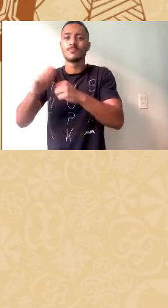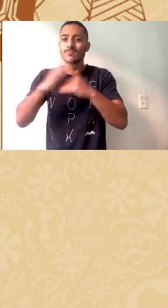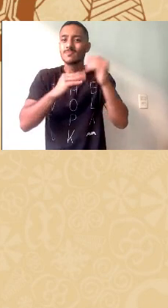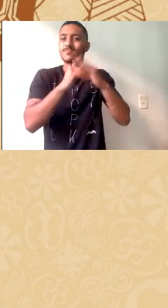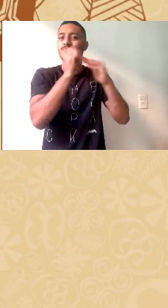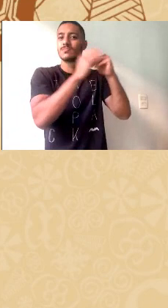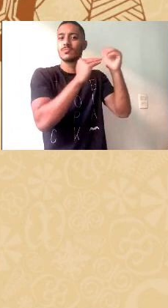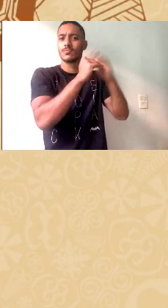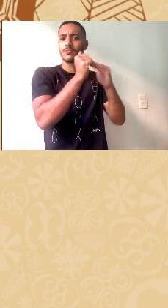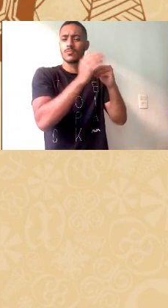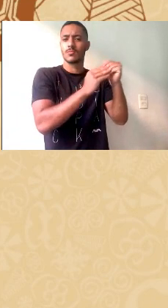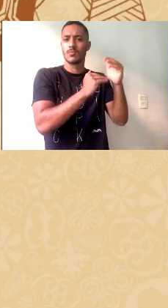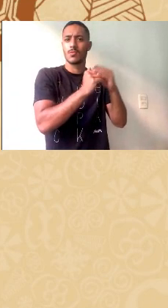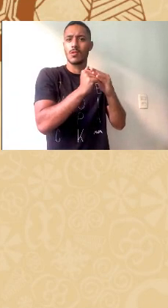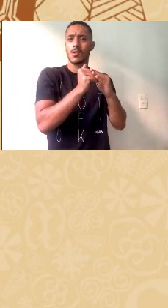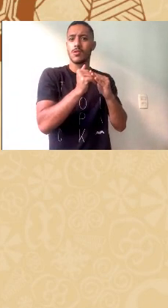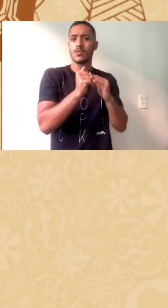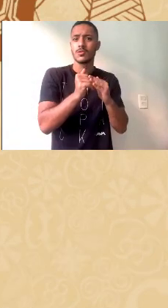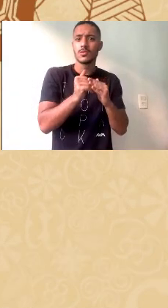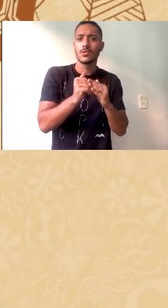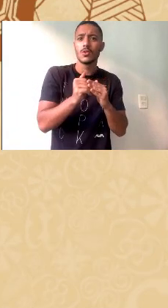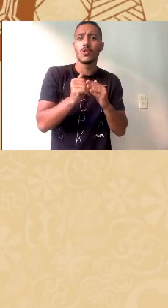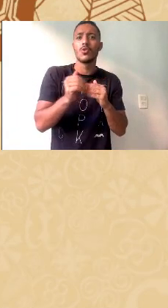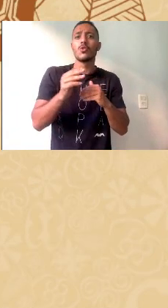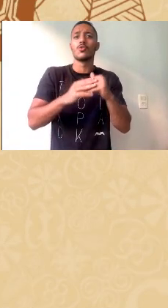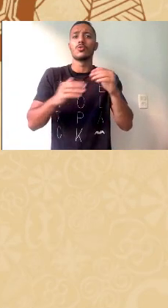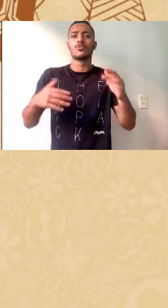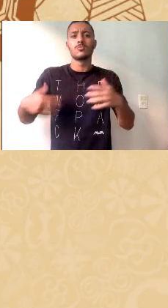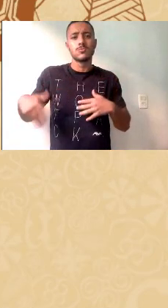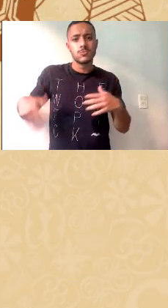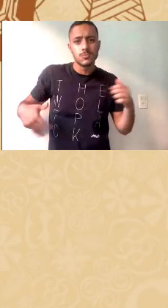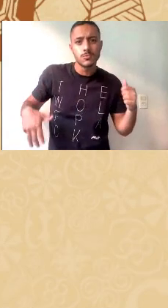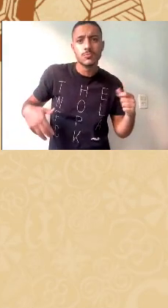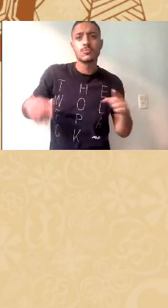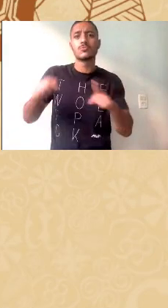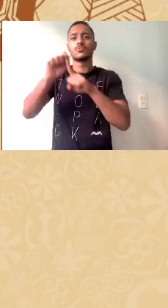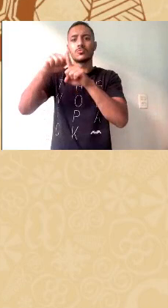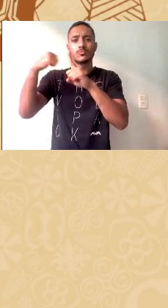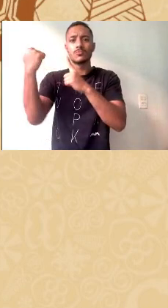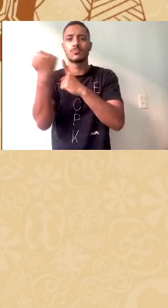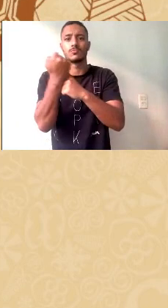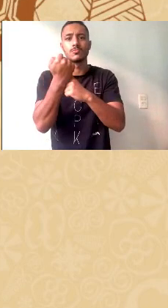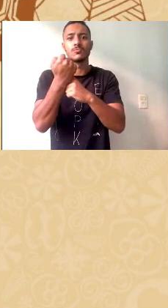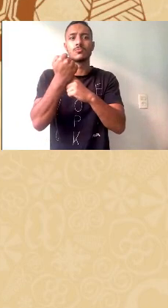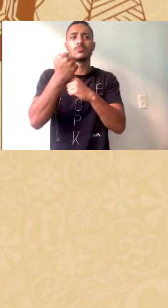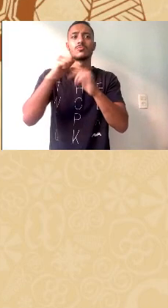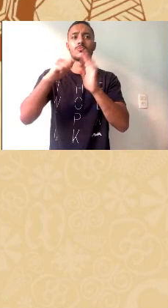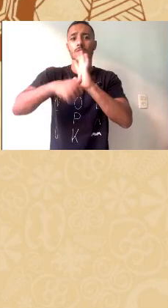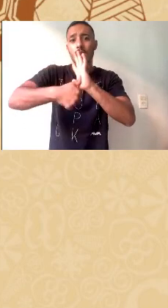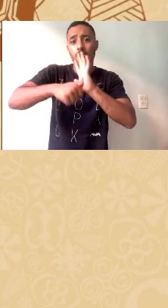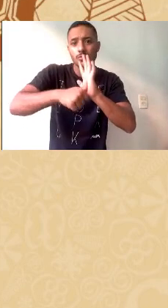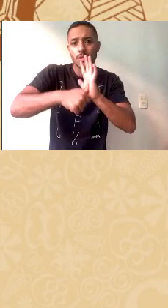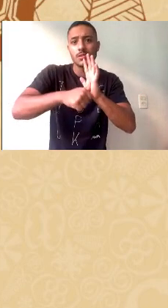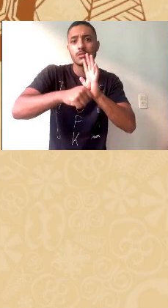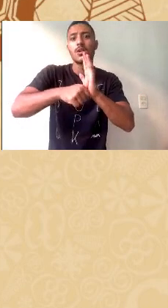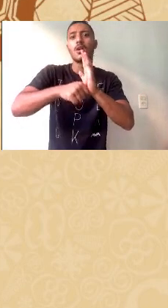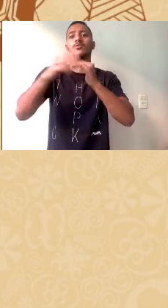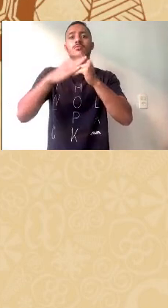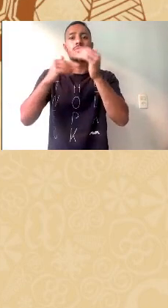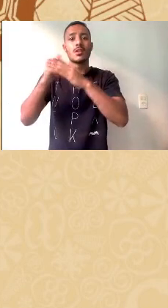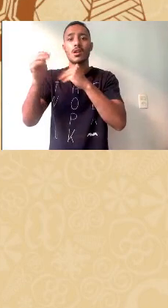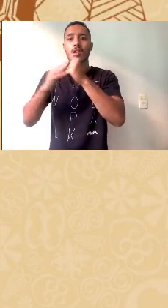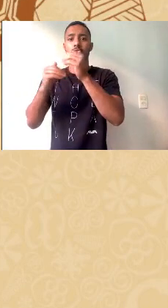período, grêmios, clubes, associações foram criadas, né? Então, eram prestados desses serviços